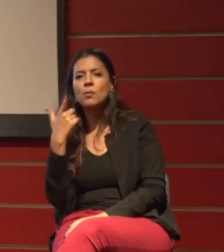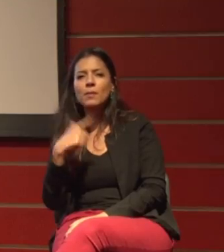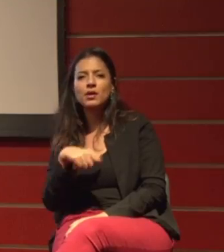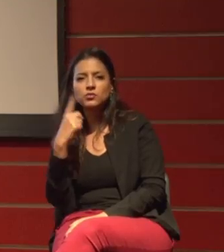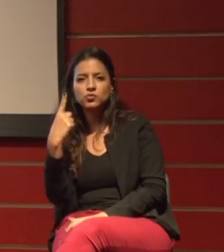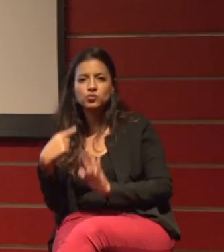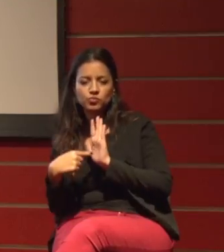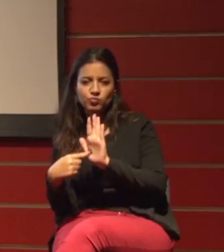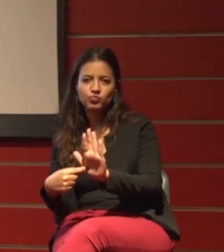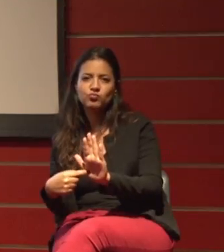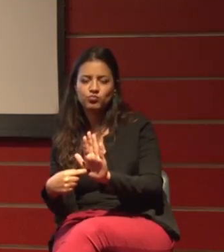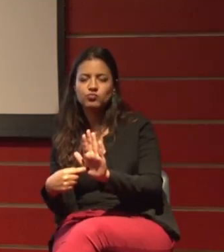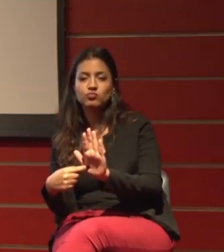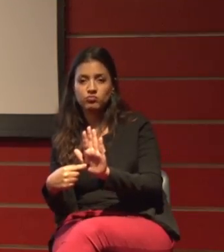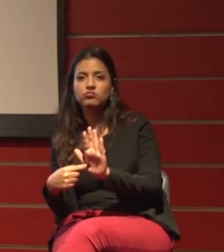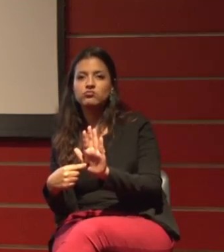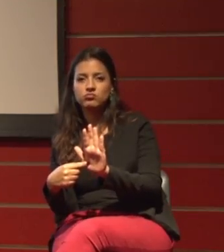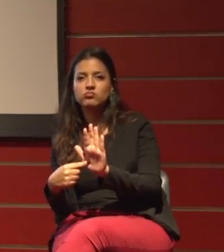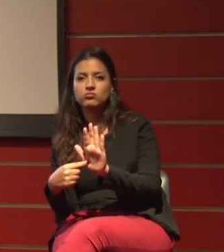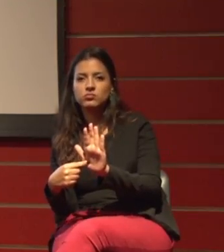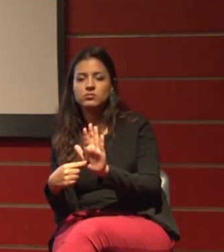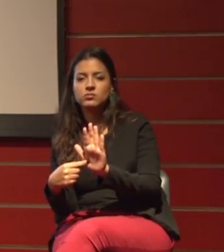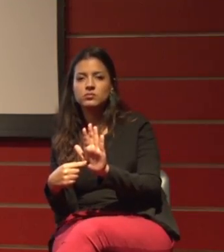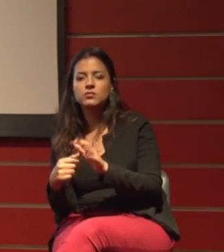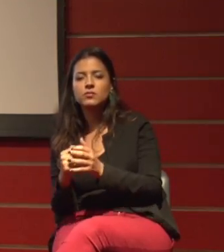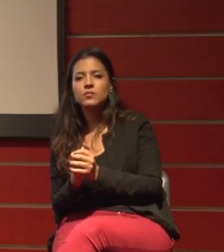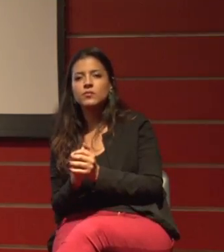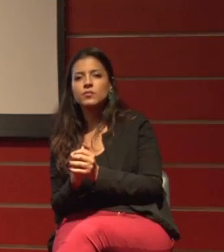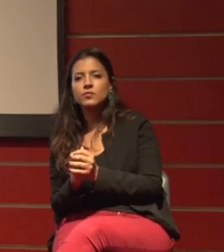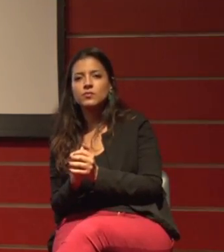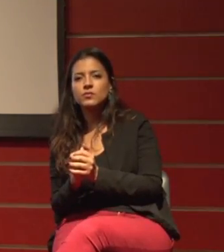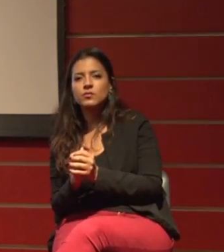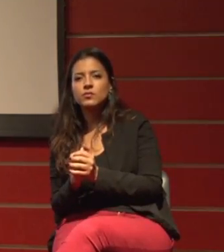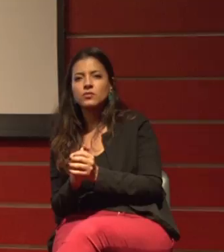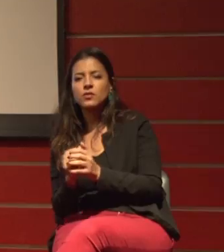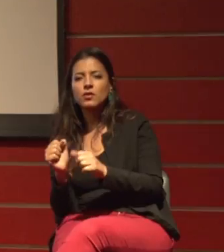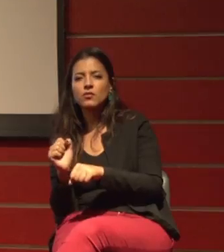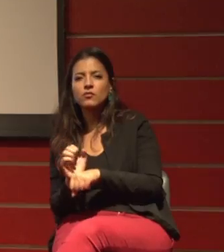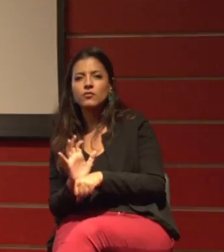um e a gente filme que eu vi